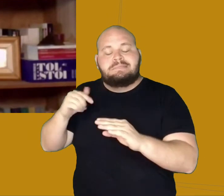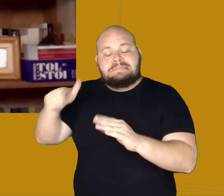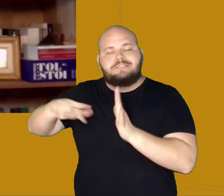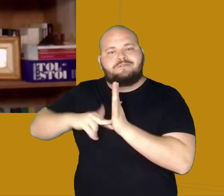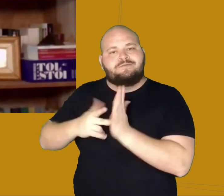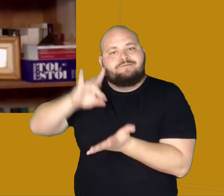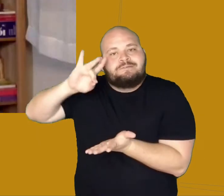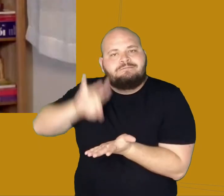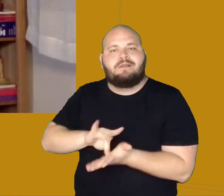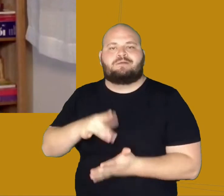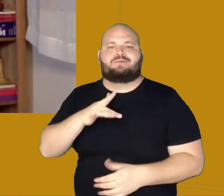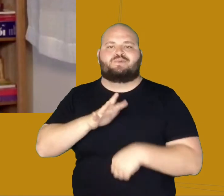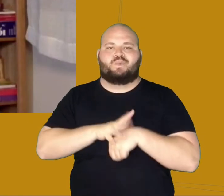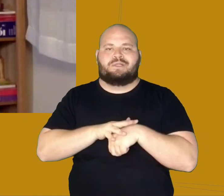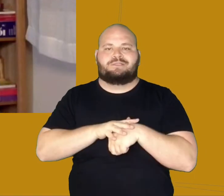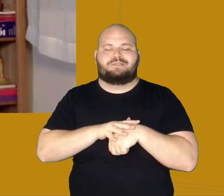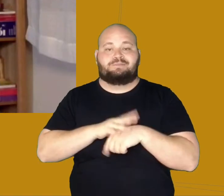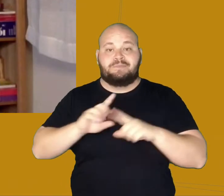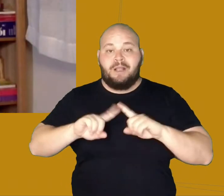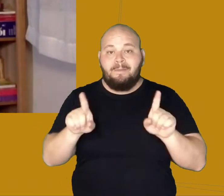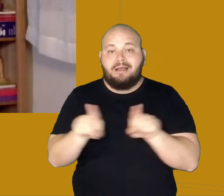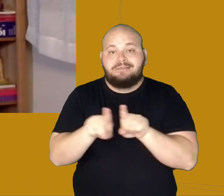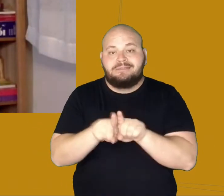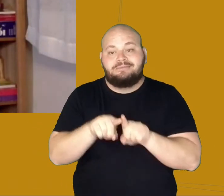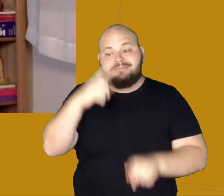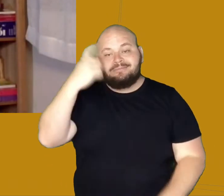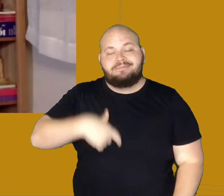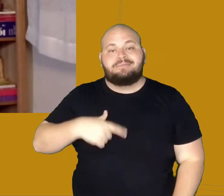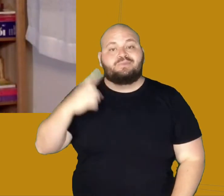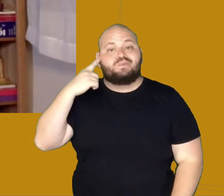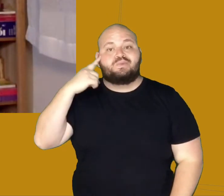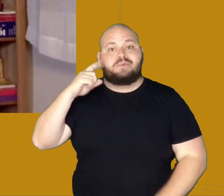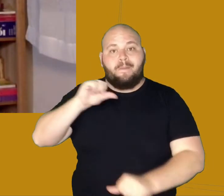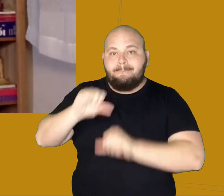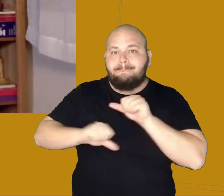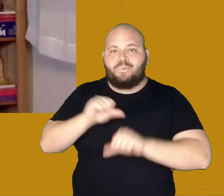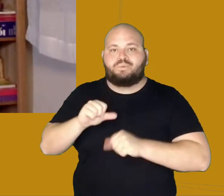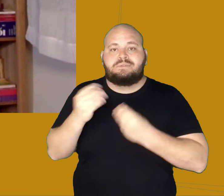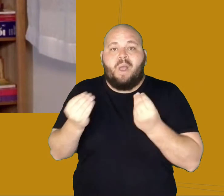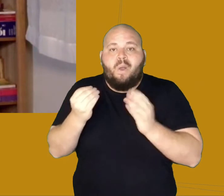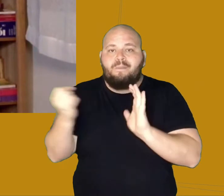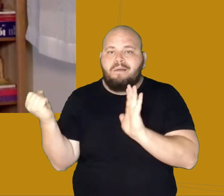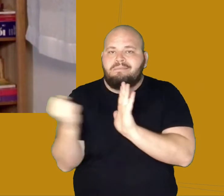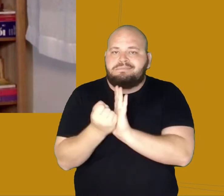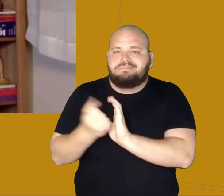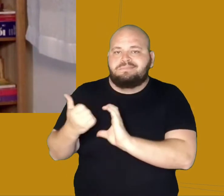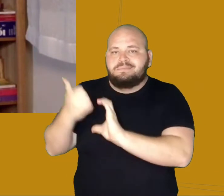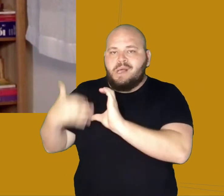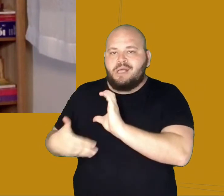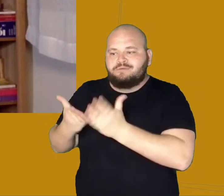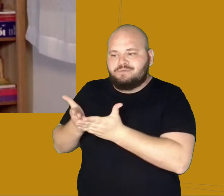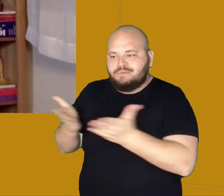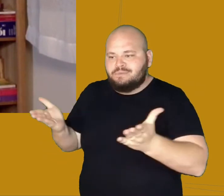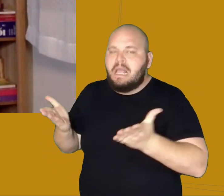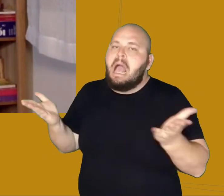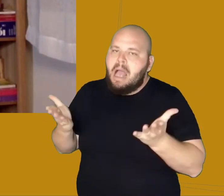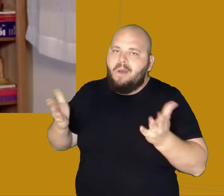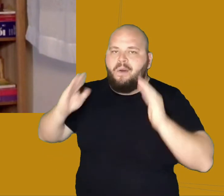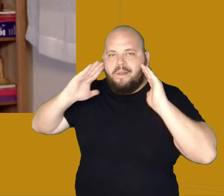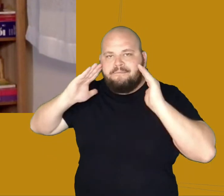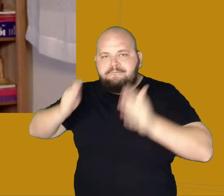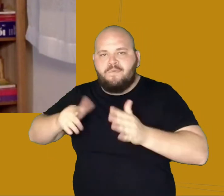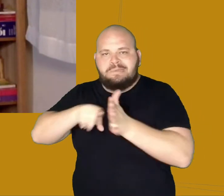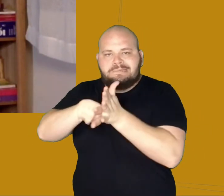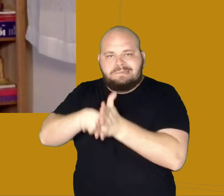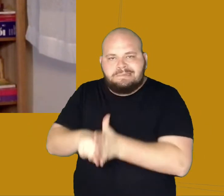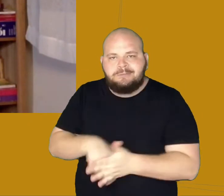se encontram doentes. Porém, ele vai mudar também a forma de identificar esses doentes. Agora os casos serão mais